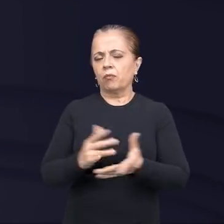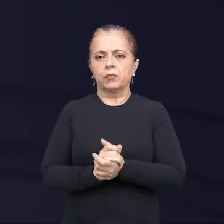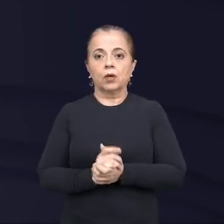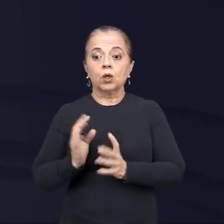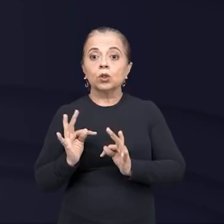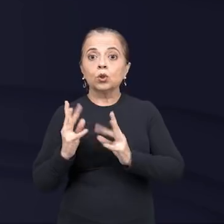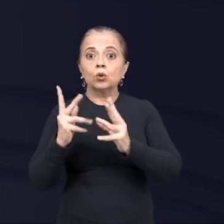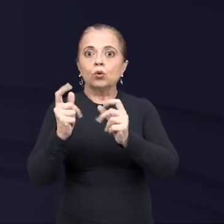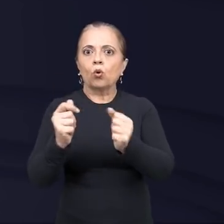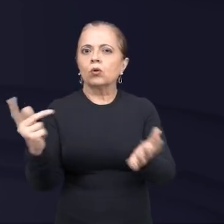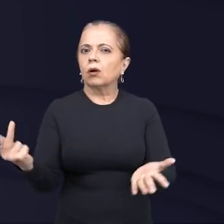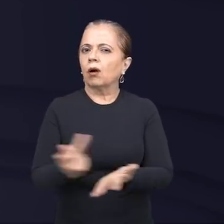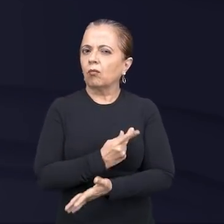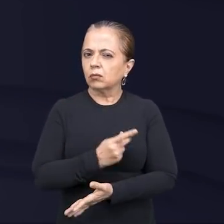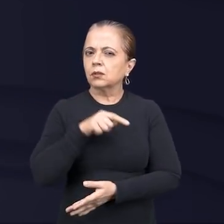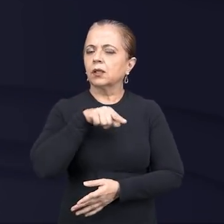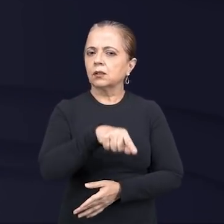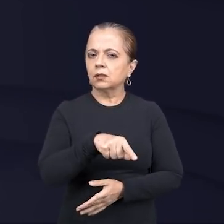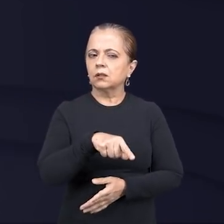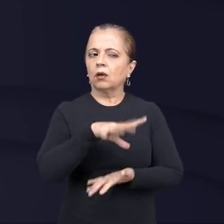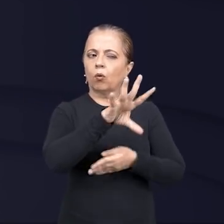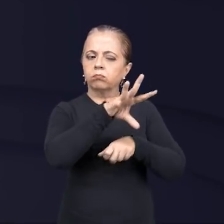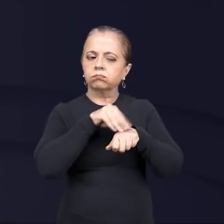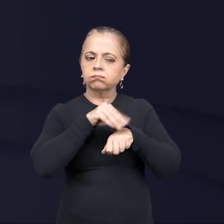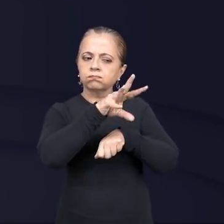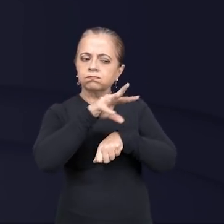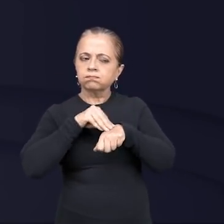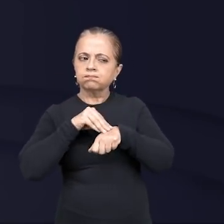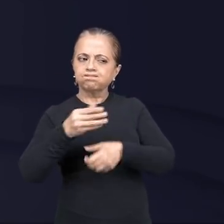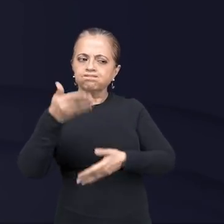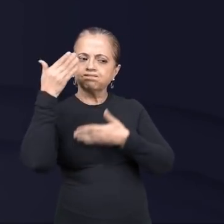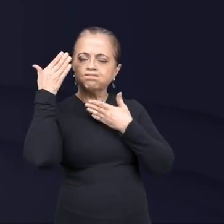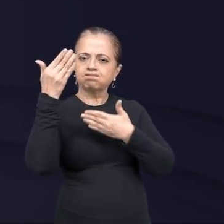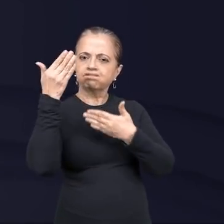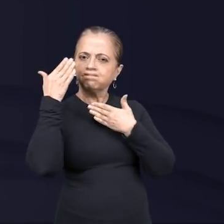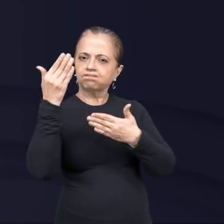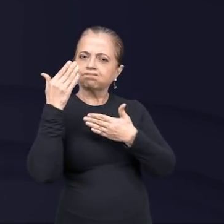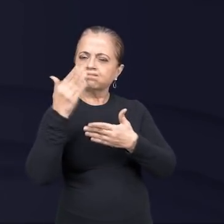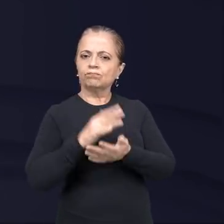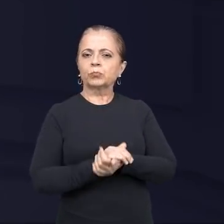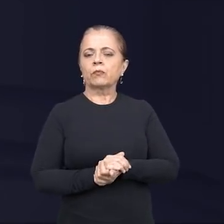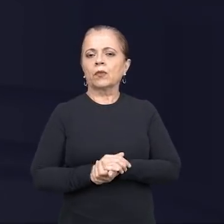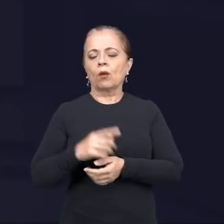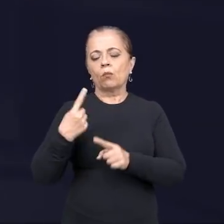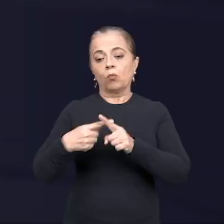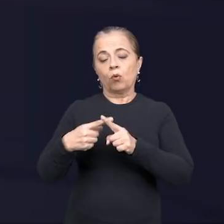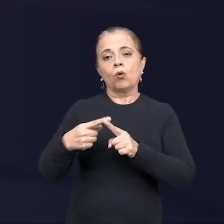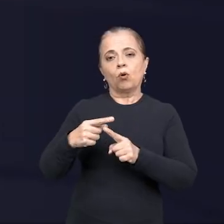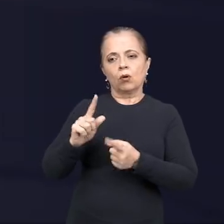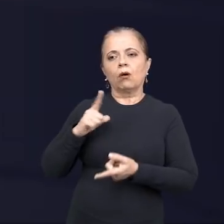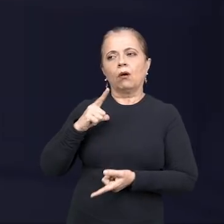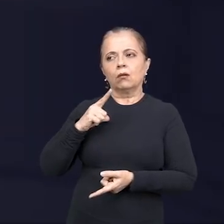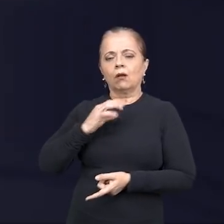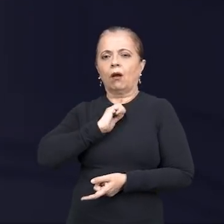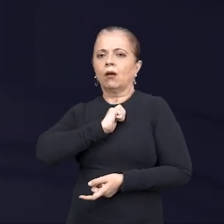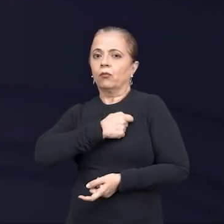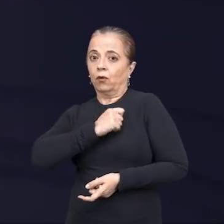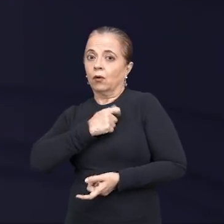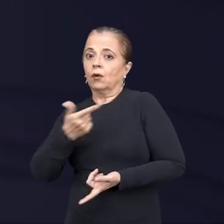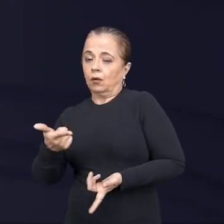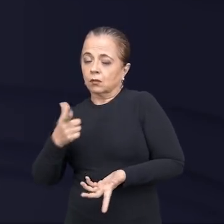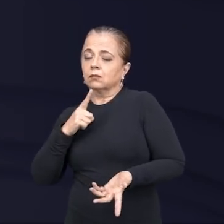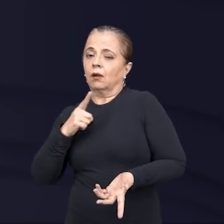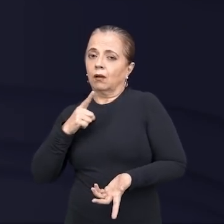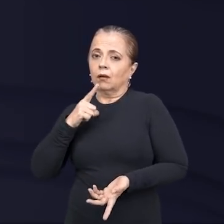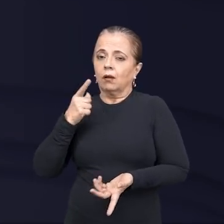aí, eles causam aí alguma estranheza, né, para quem está acostumado com investigação penal, com a área penal,